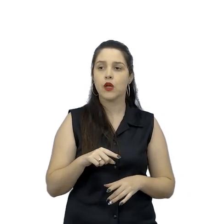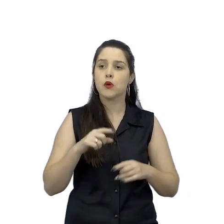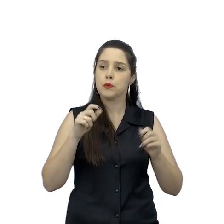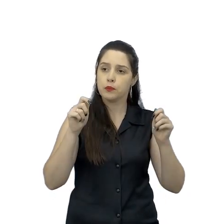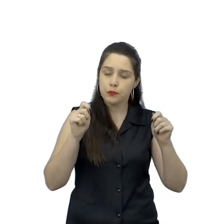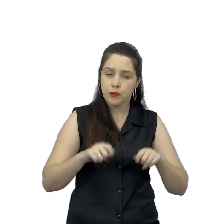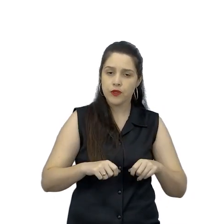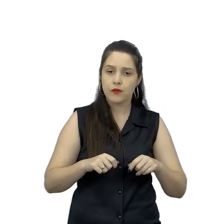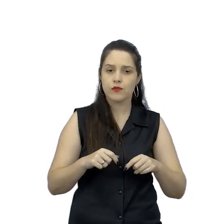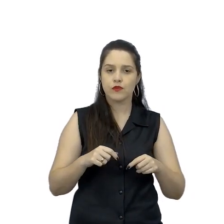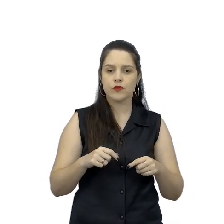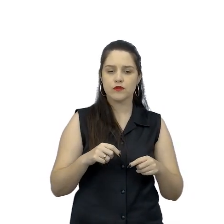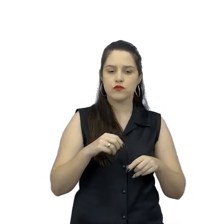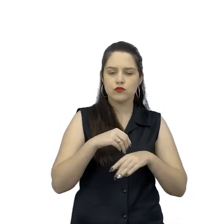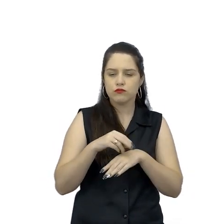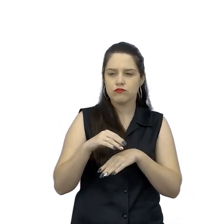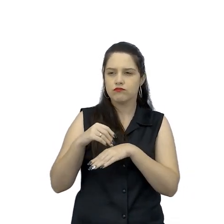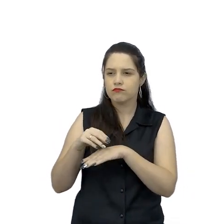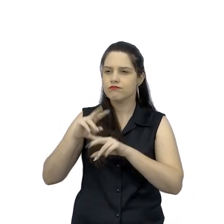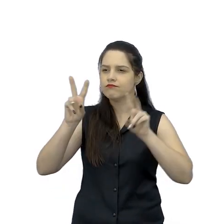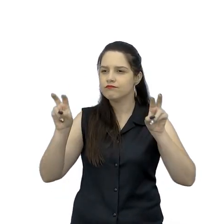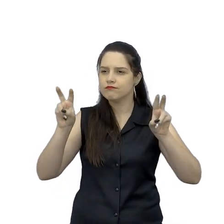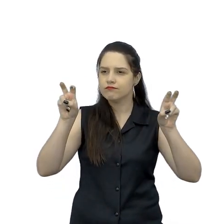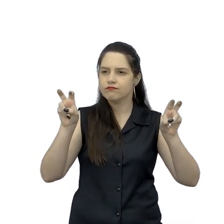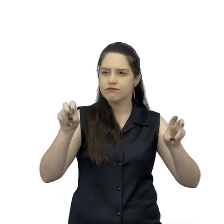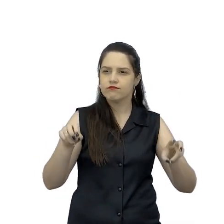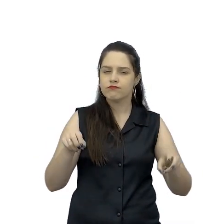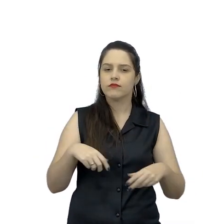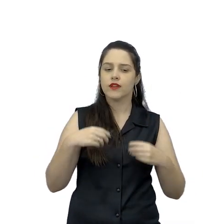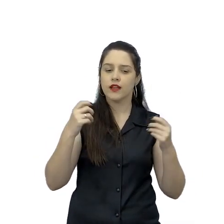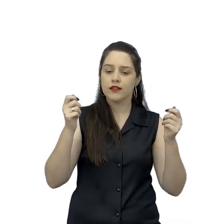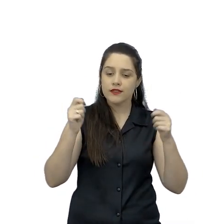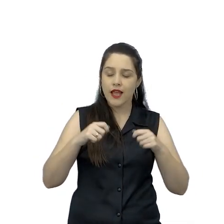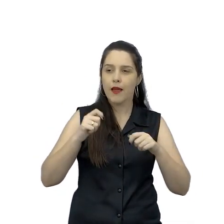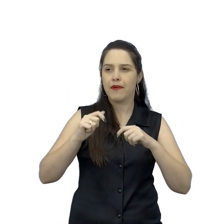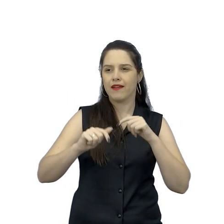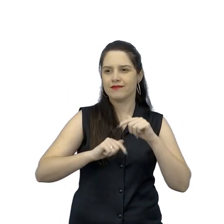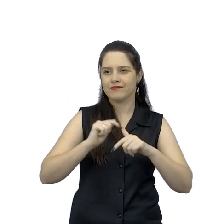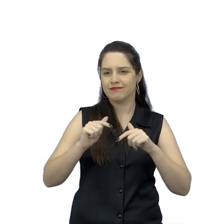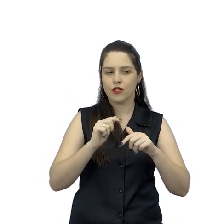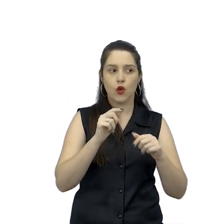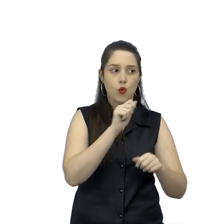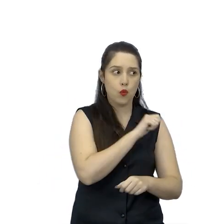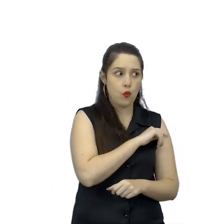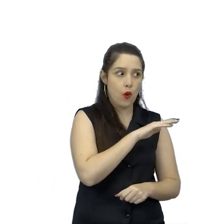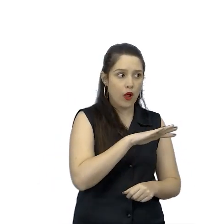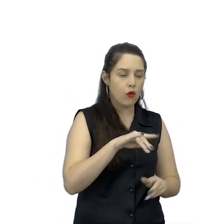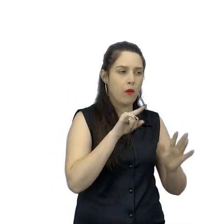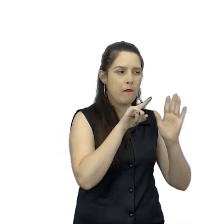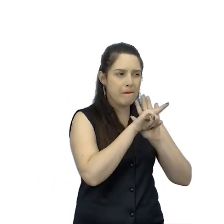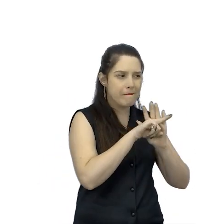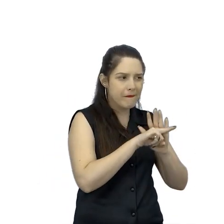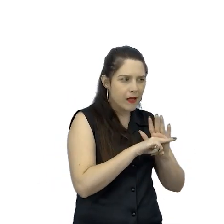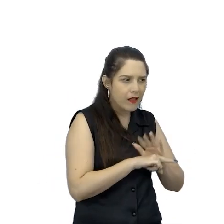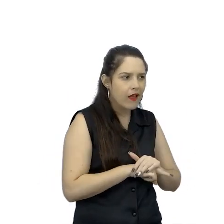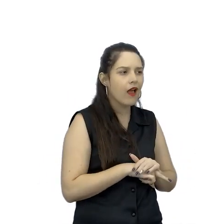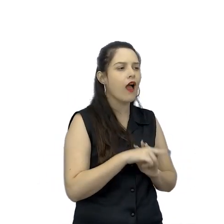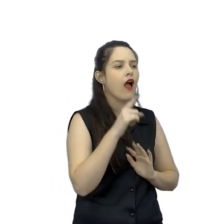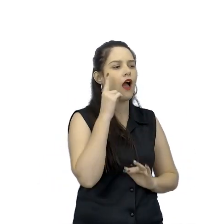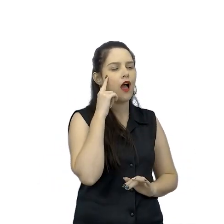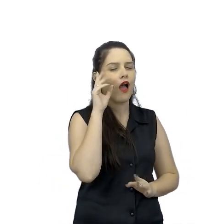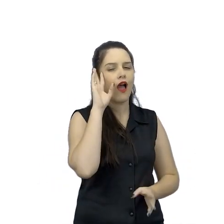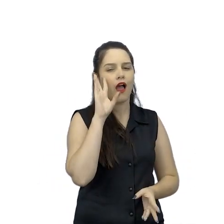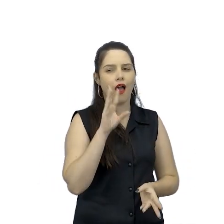oportunizamos o tema, sugerimos o tema dentro daquilo que está sendo trabalhado, e o aluno pesquisa, busca